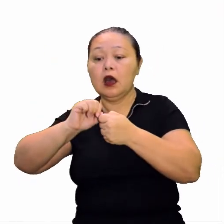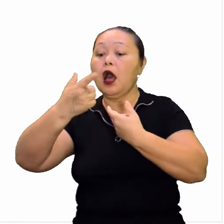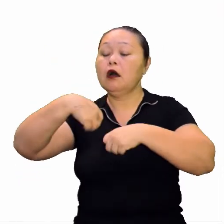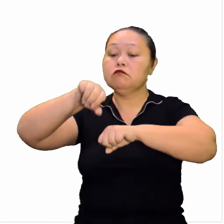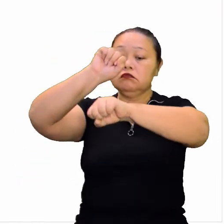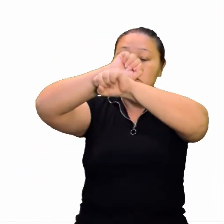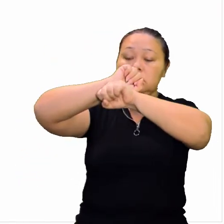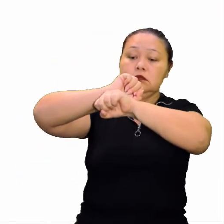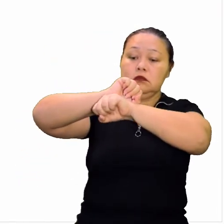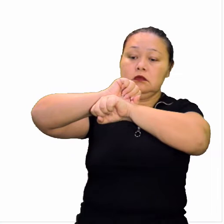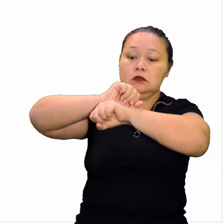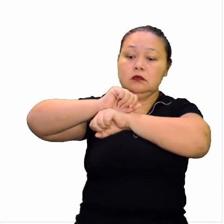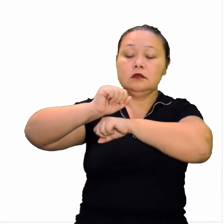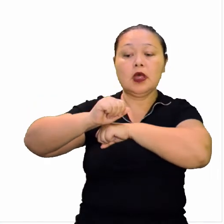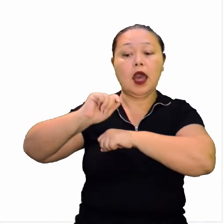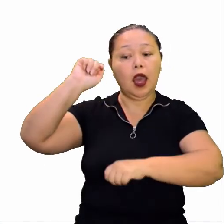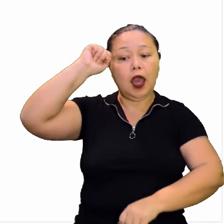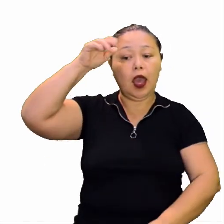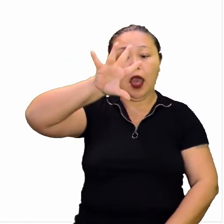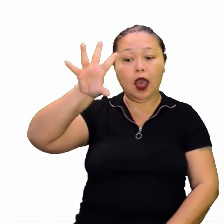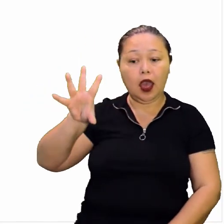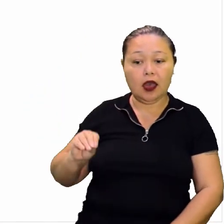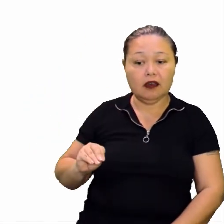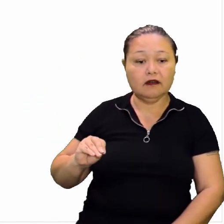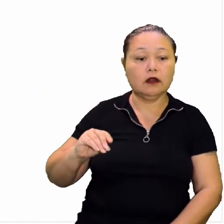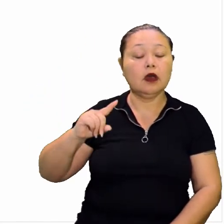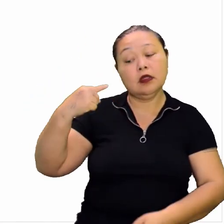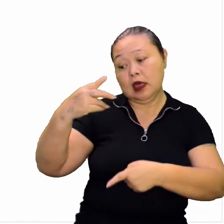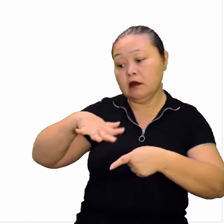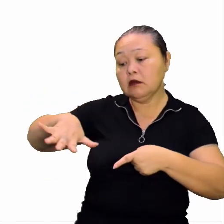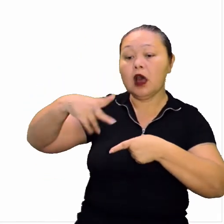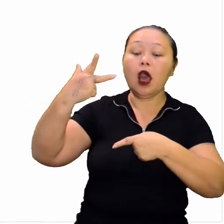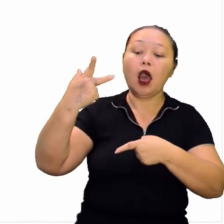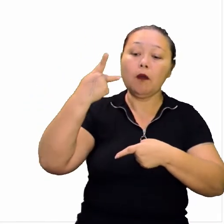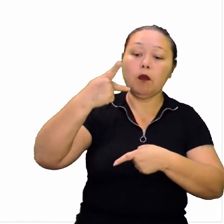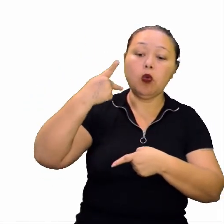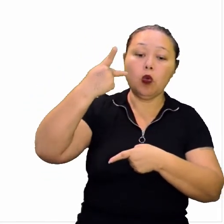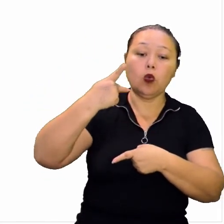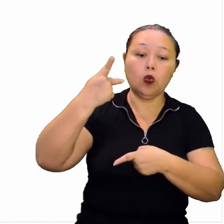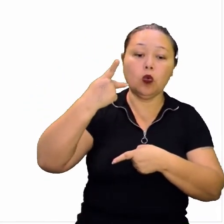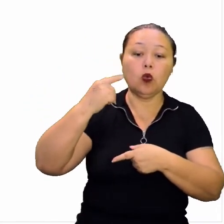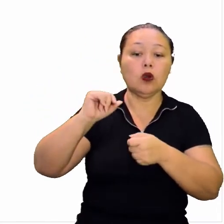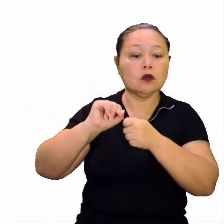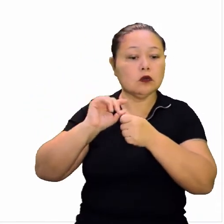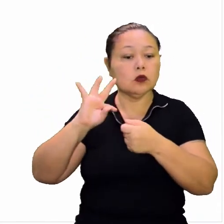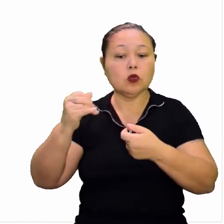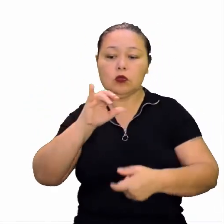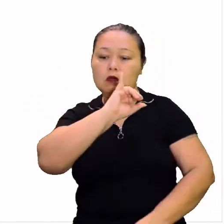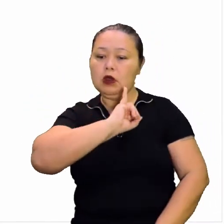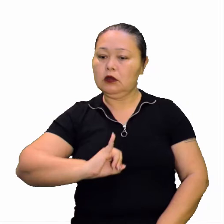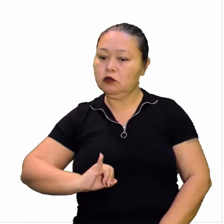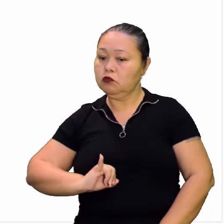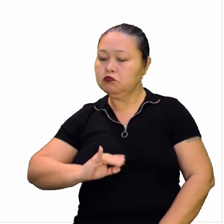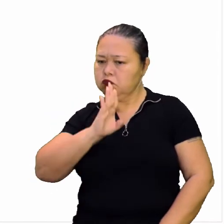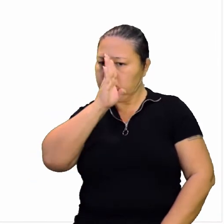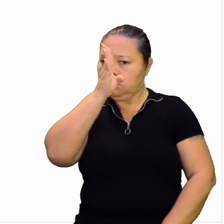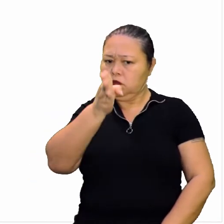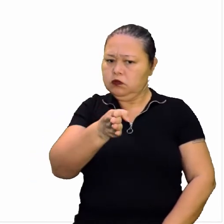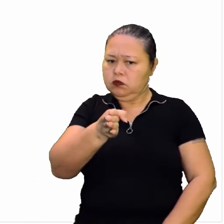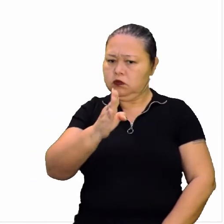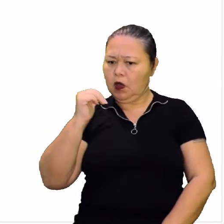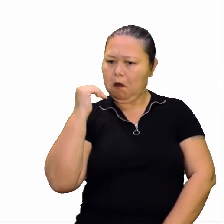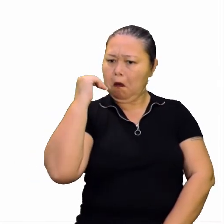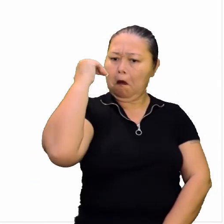escravizar a África. Na política, era toda dominada e feita pelo imperador,